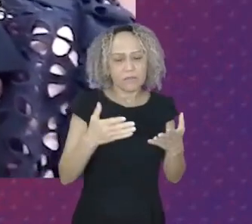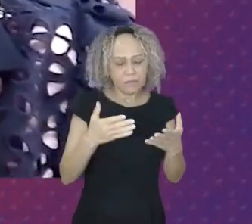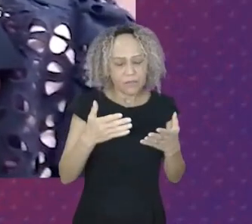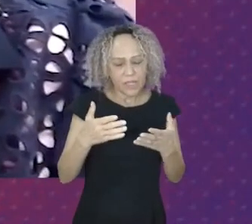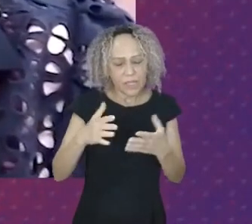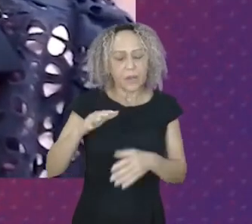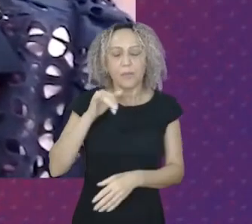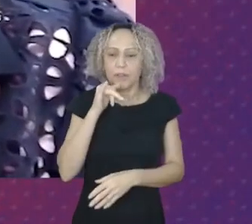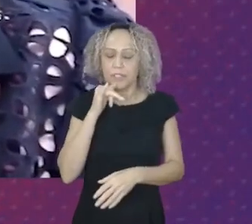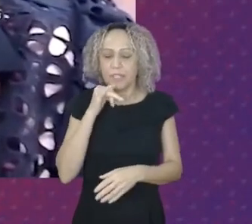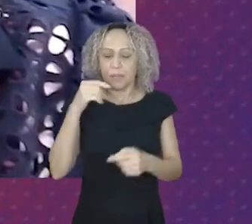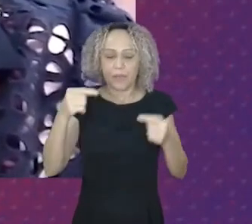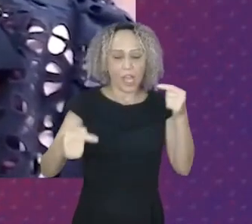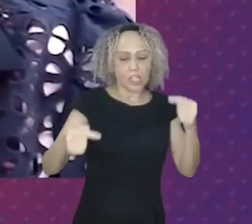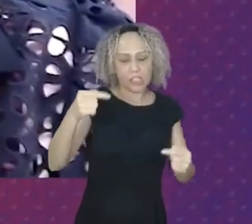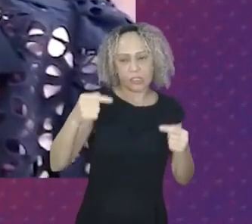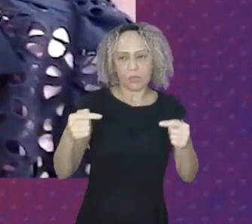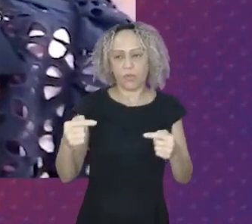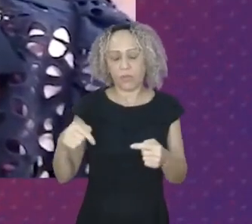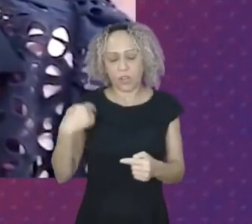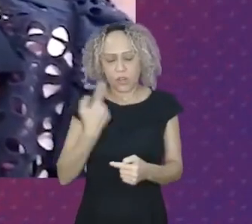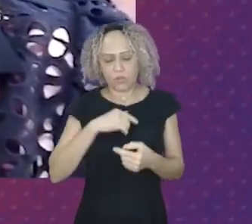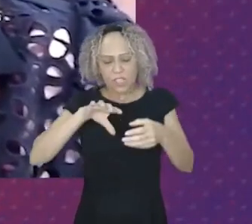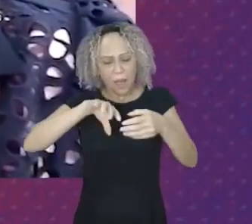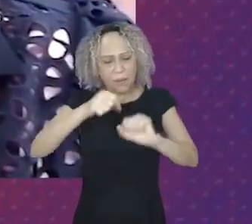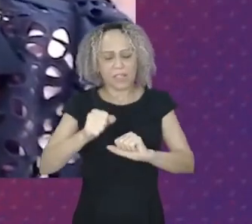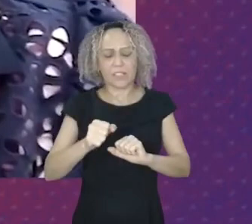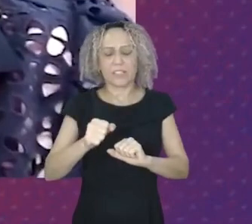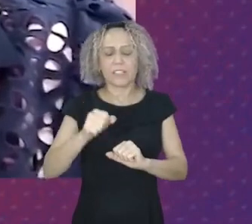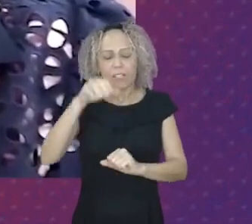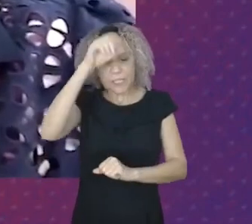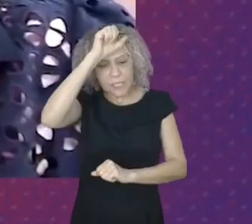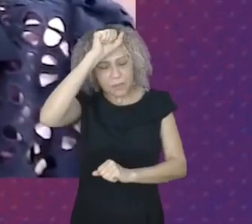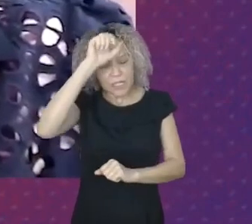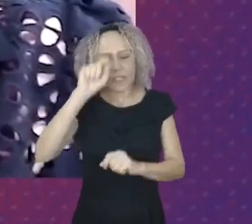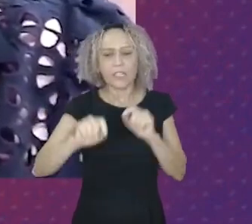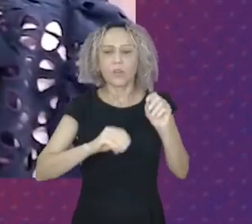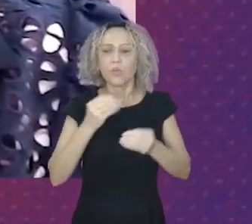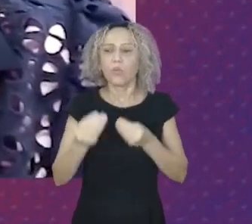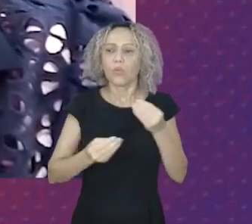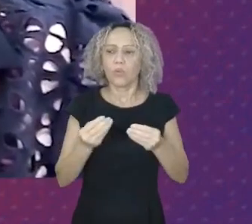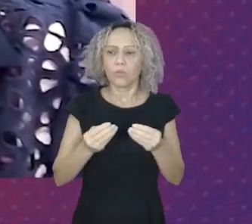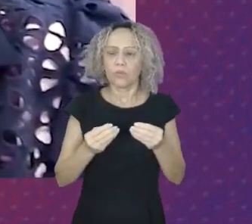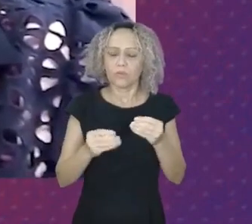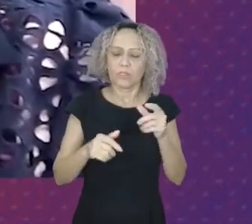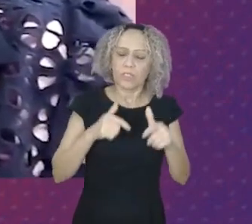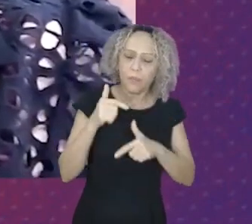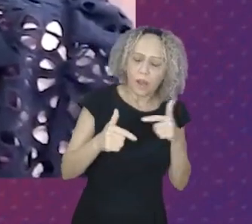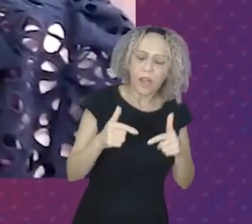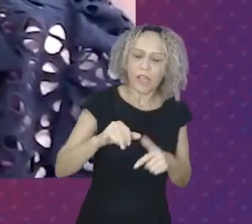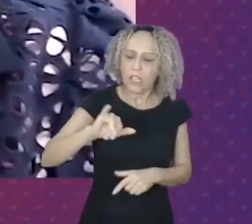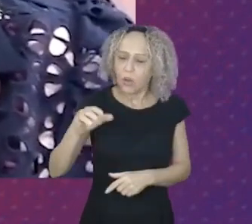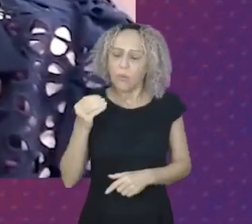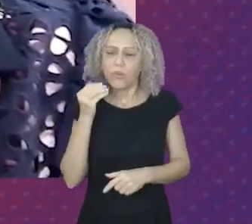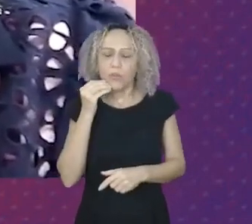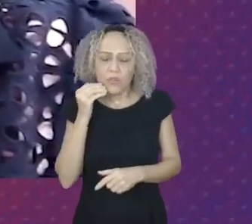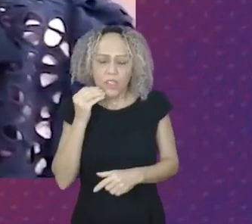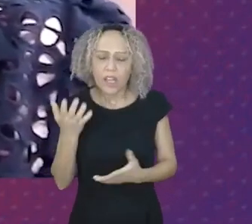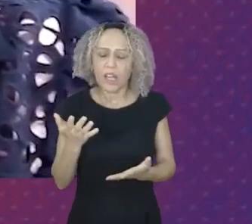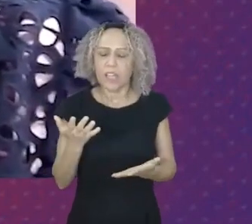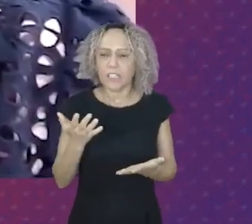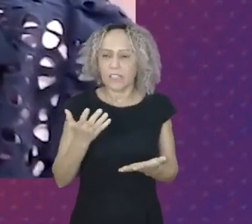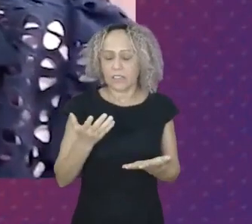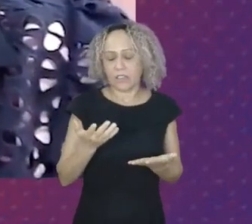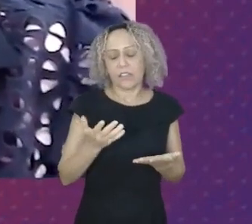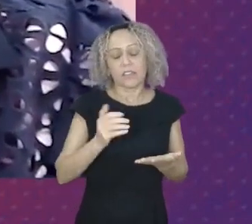disputa. Nos capacitar, ter a bandeira da questão do trabalho, das oportunidades, da não discriminação,